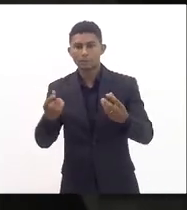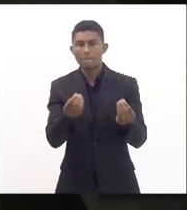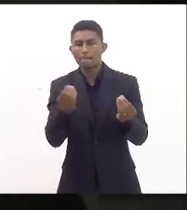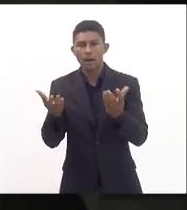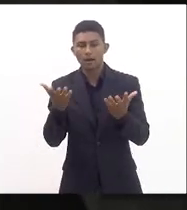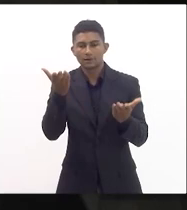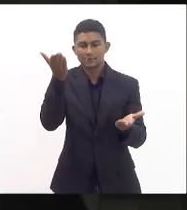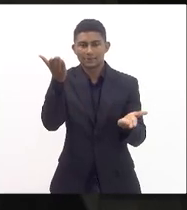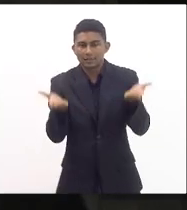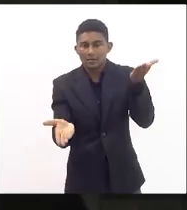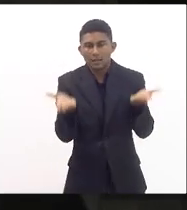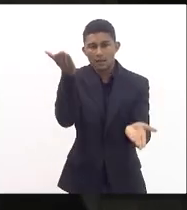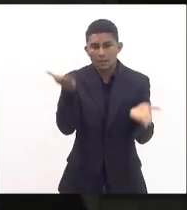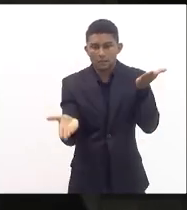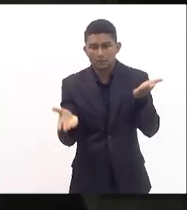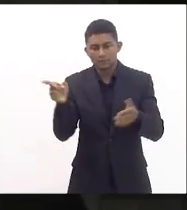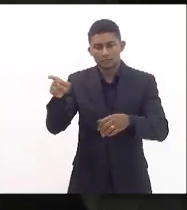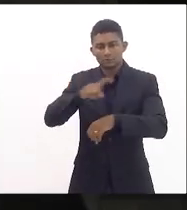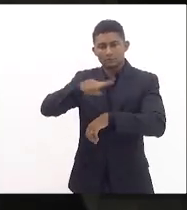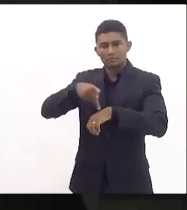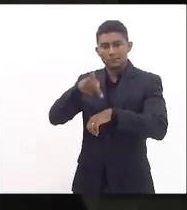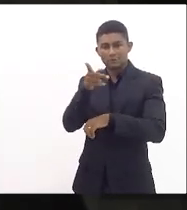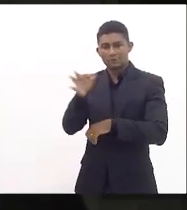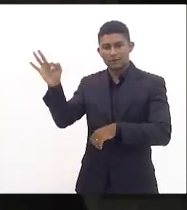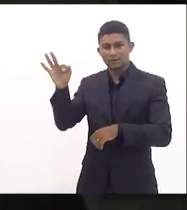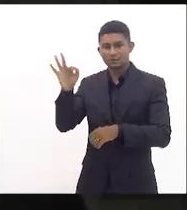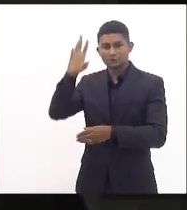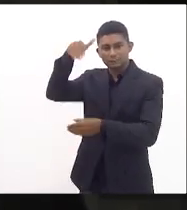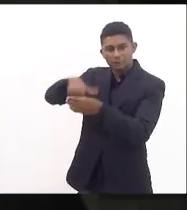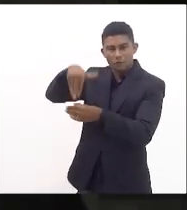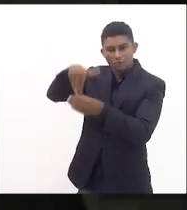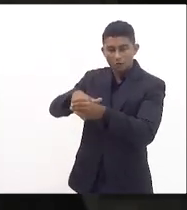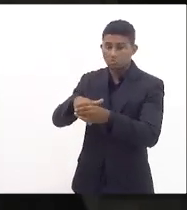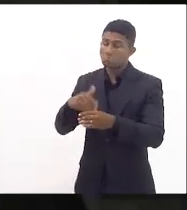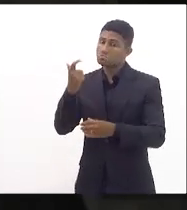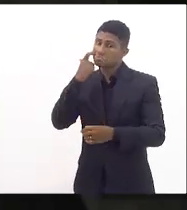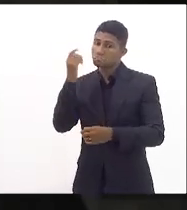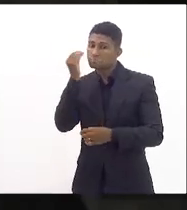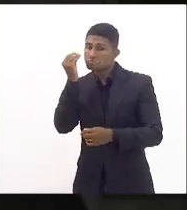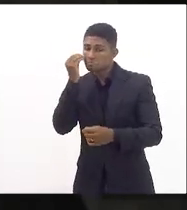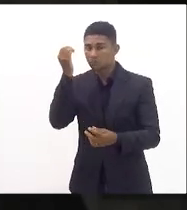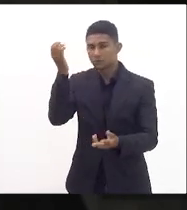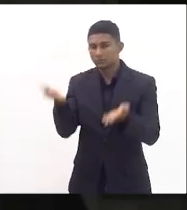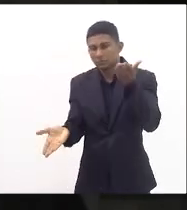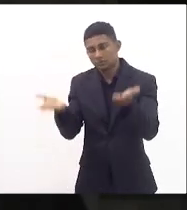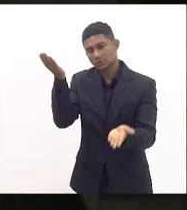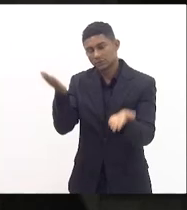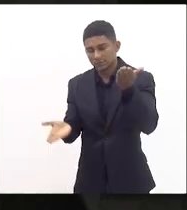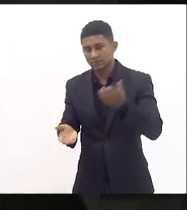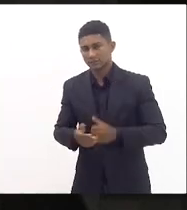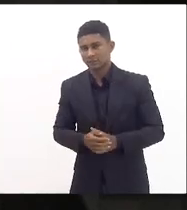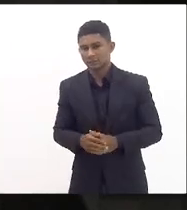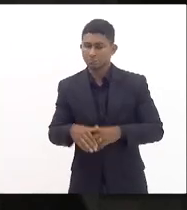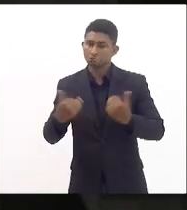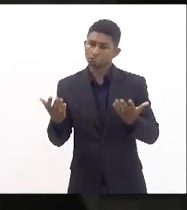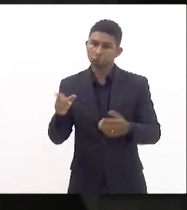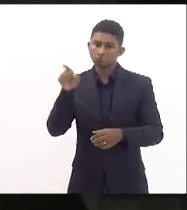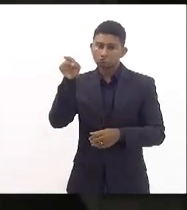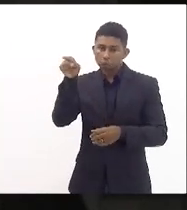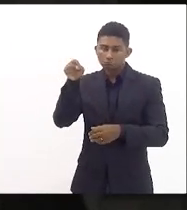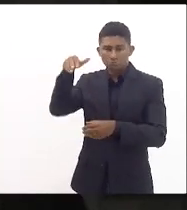esse voto no parlamento francês. E é uma eleição, não